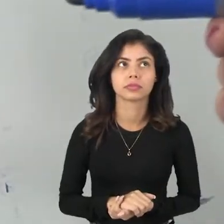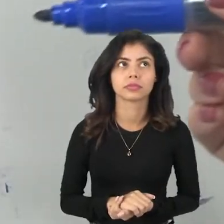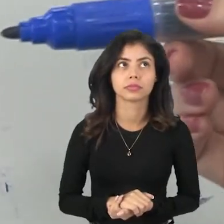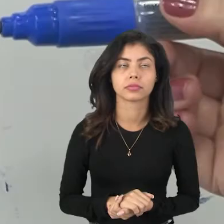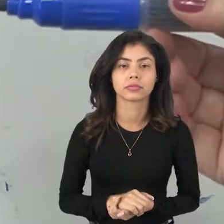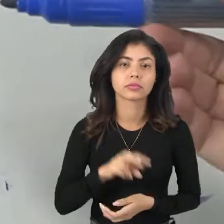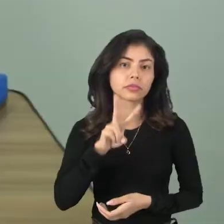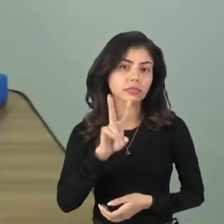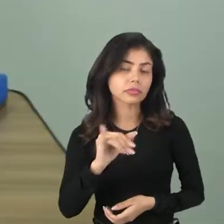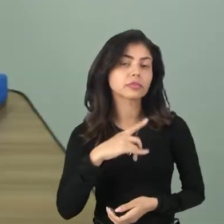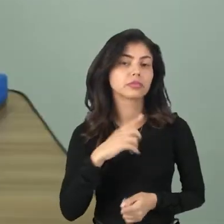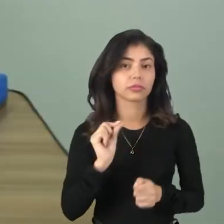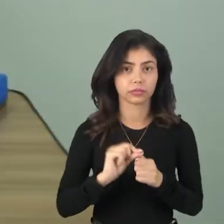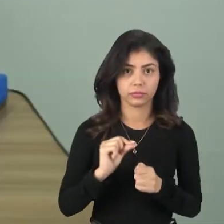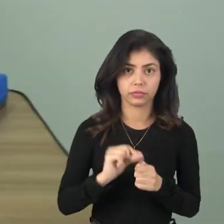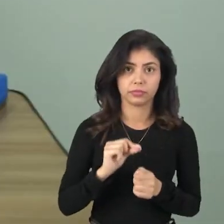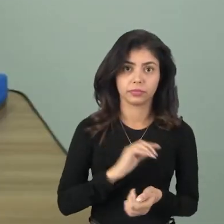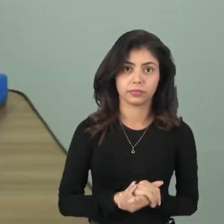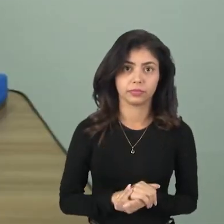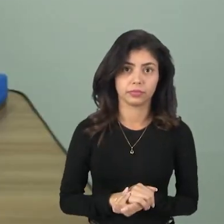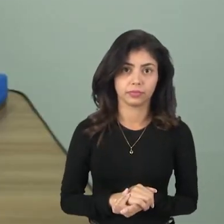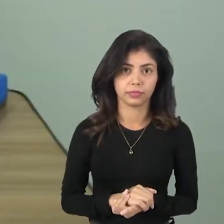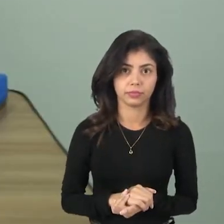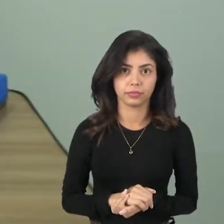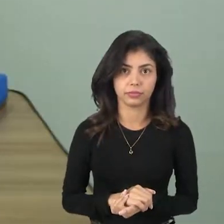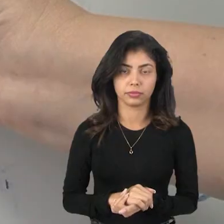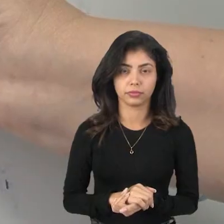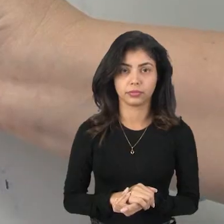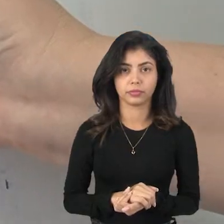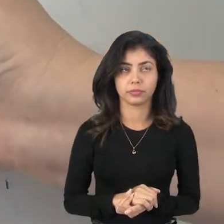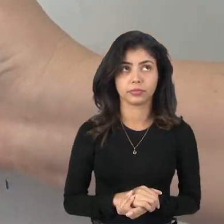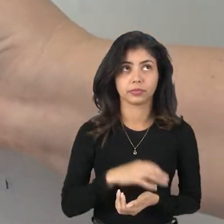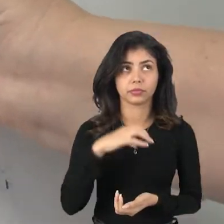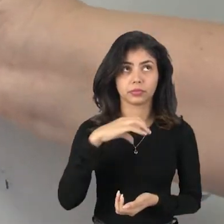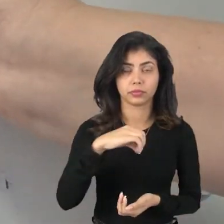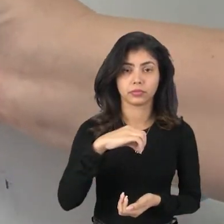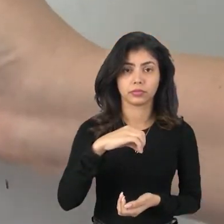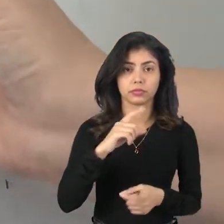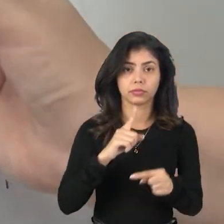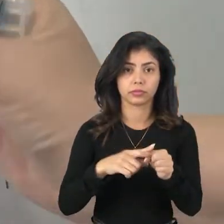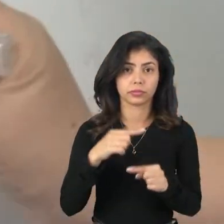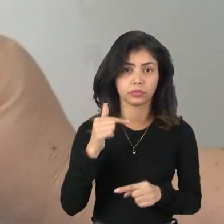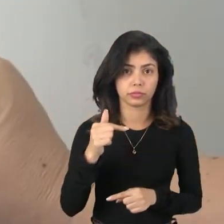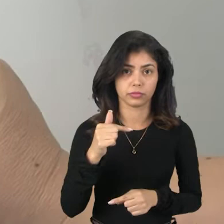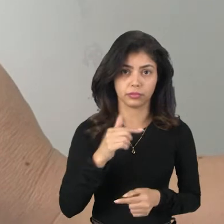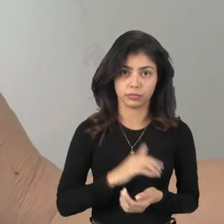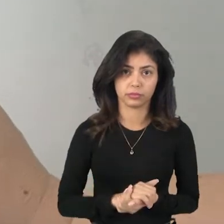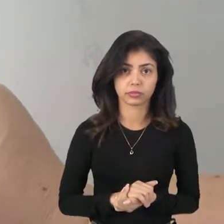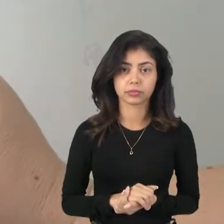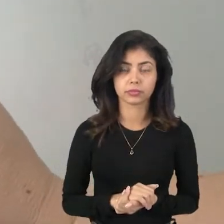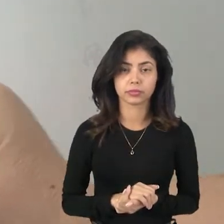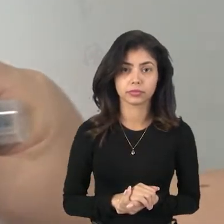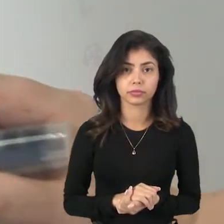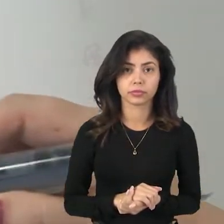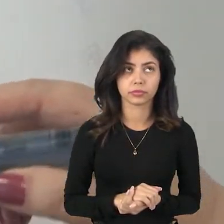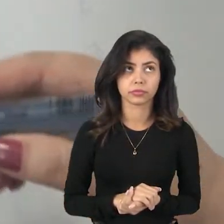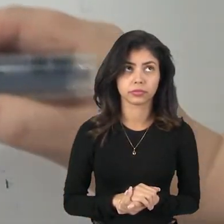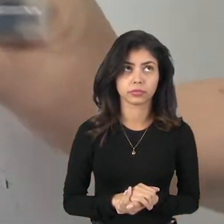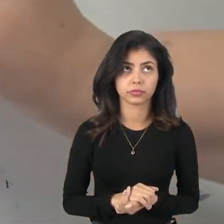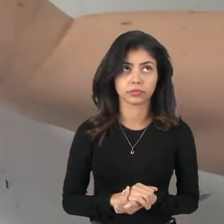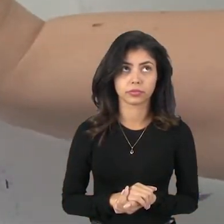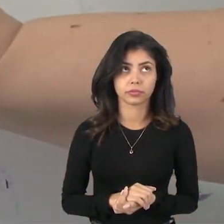né Assim que você geralmente fazem né aí aqui 97 mais nove eu tenho